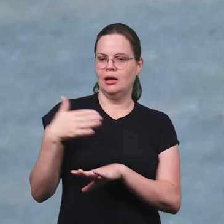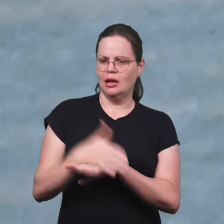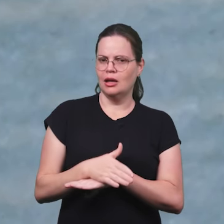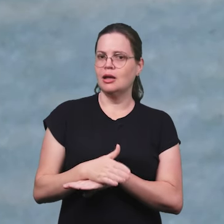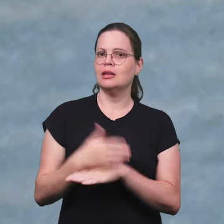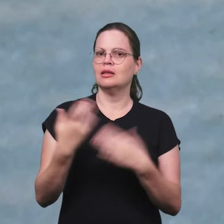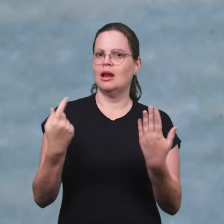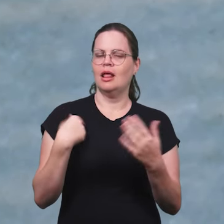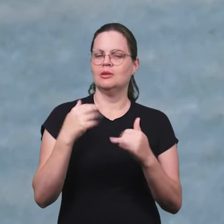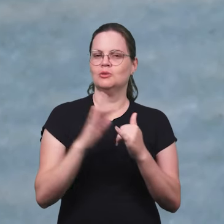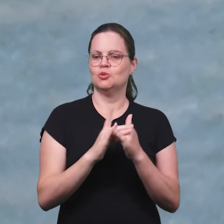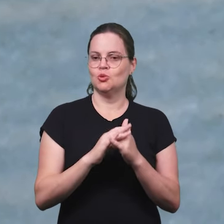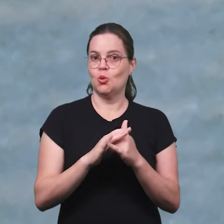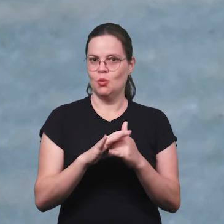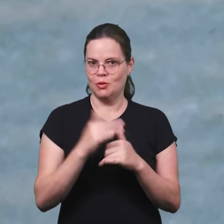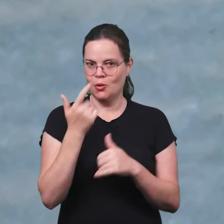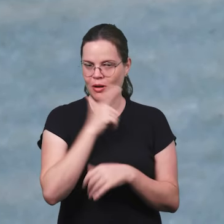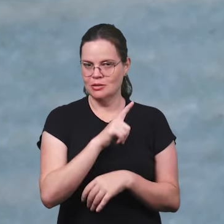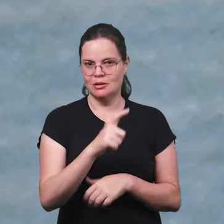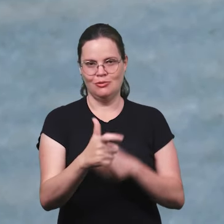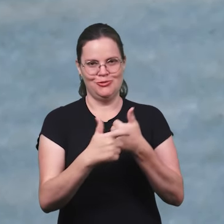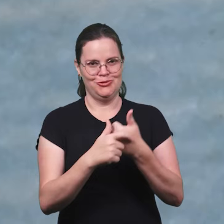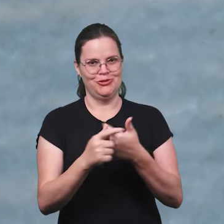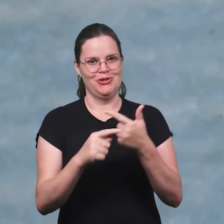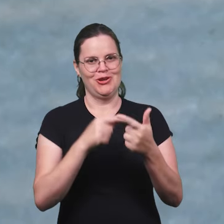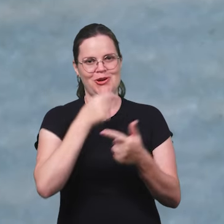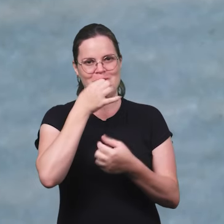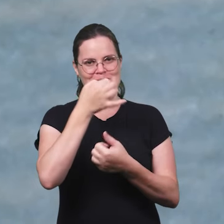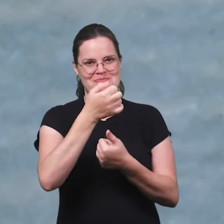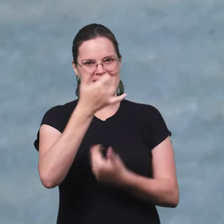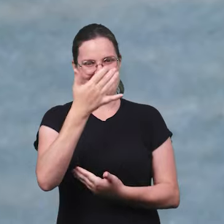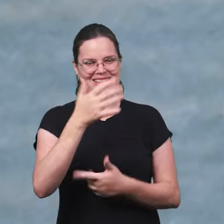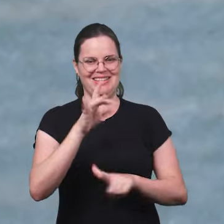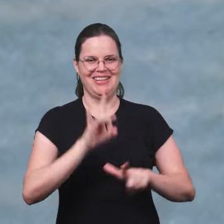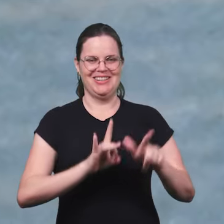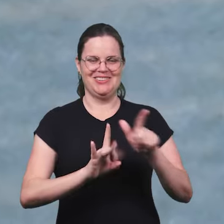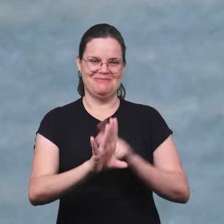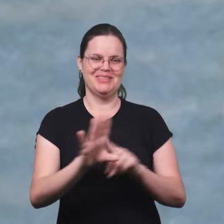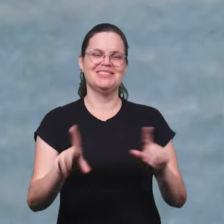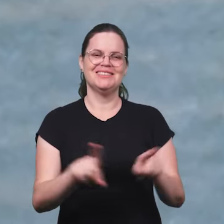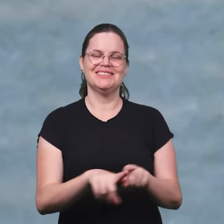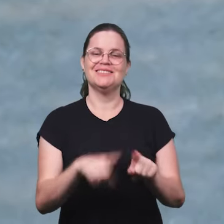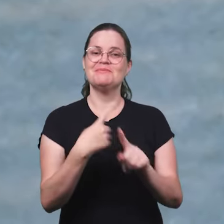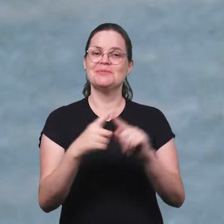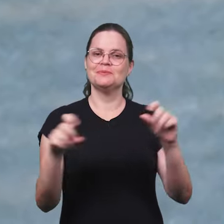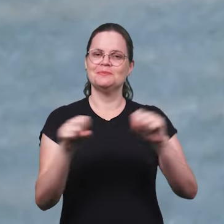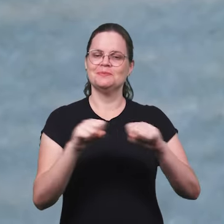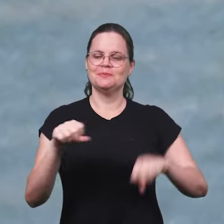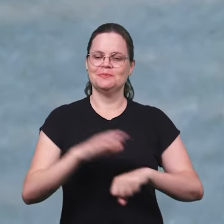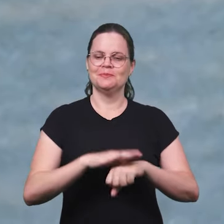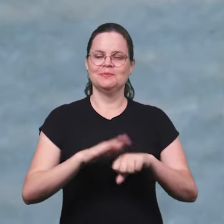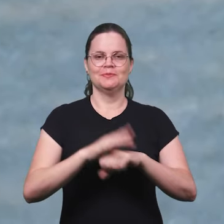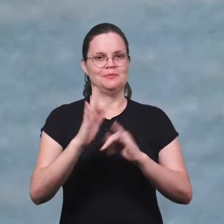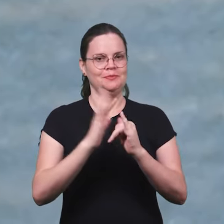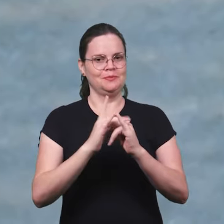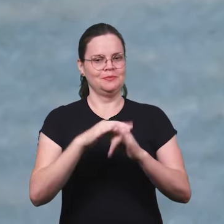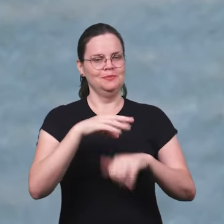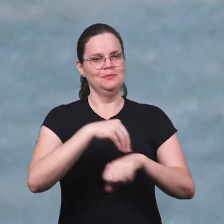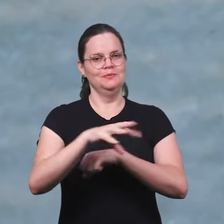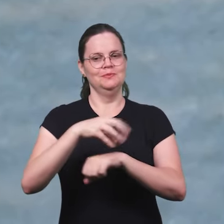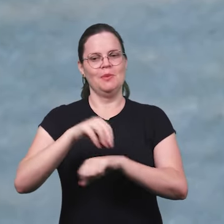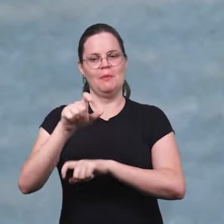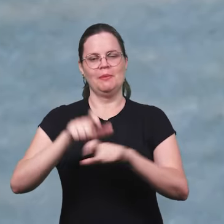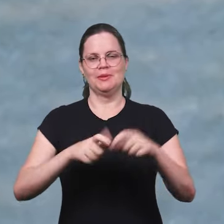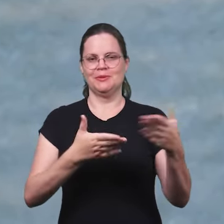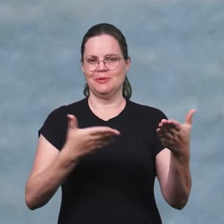e acessando, curta, comente, compartilhe, isso é muito importante para que a plataforma ofereça esse conteúdo para mais pessoas. Seja bem-vindo ao